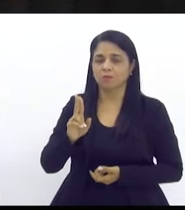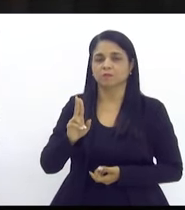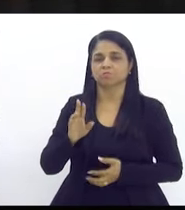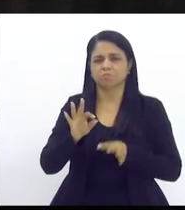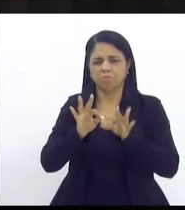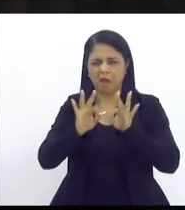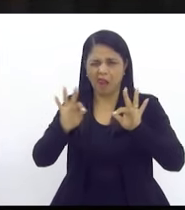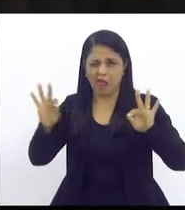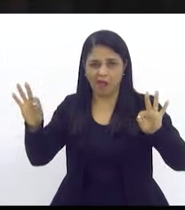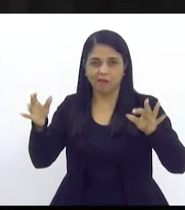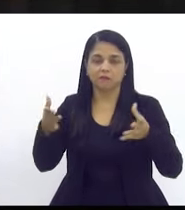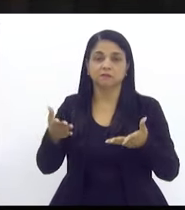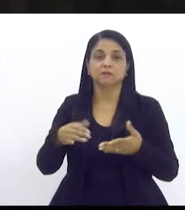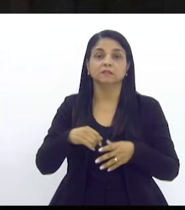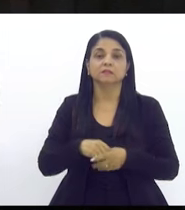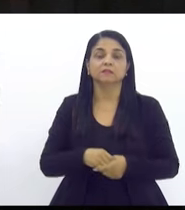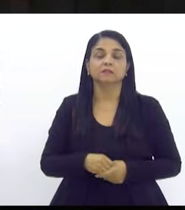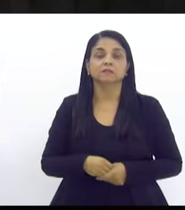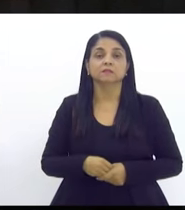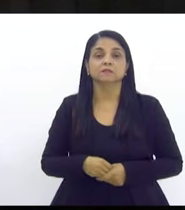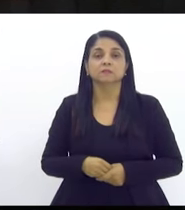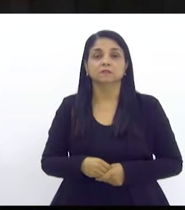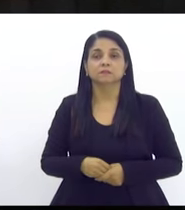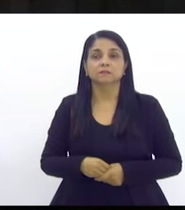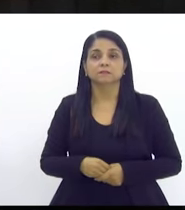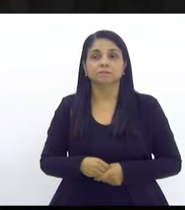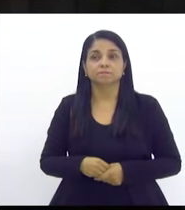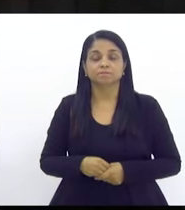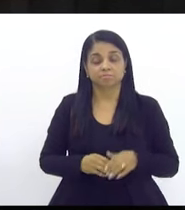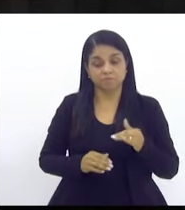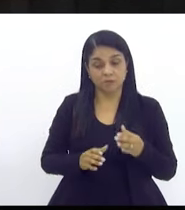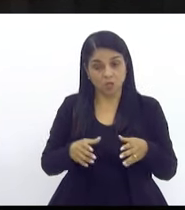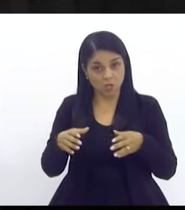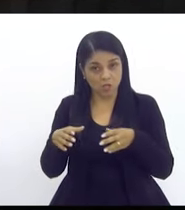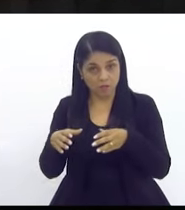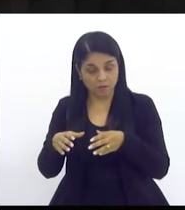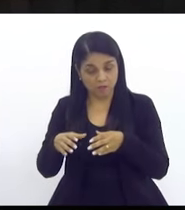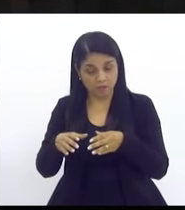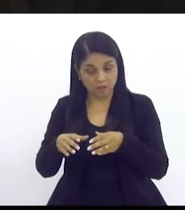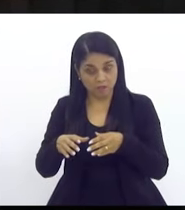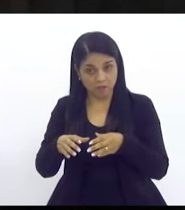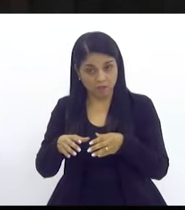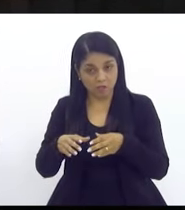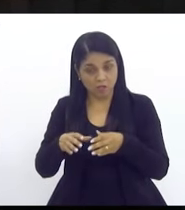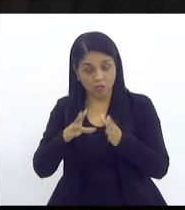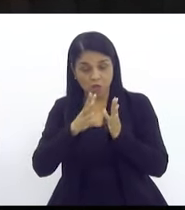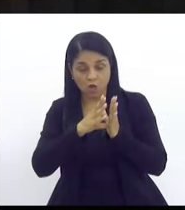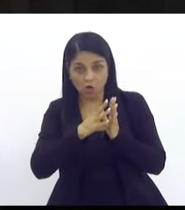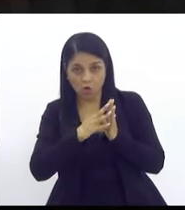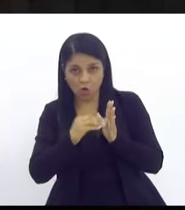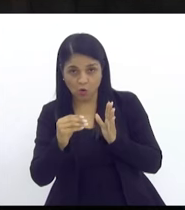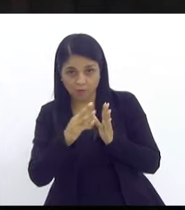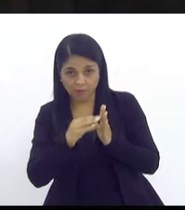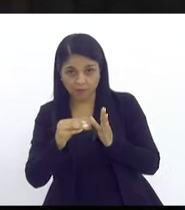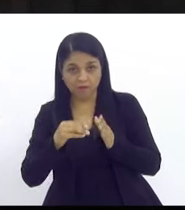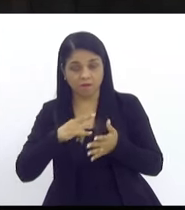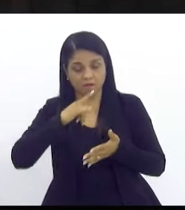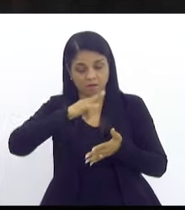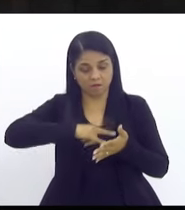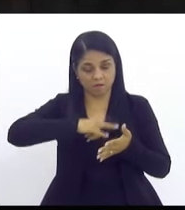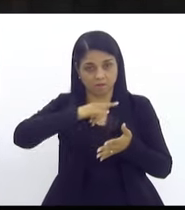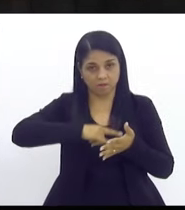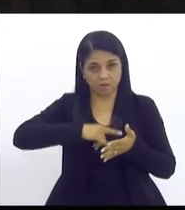que tem, que em parte copia a nota técnica